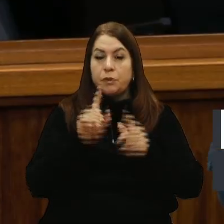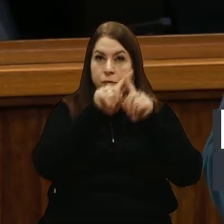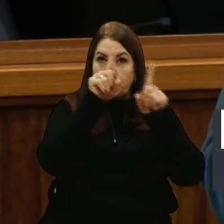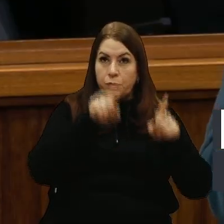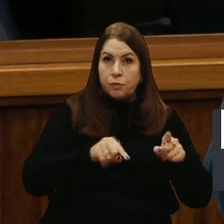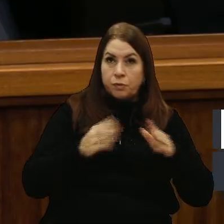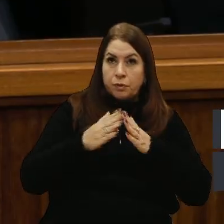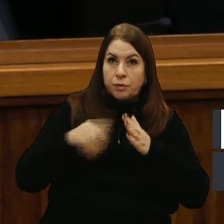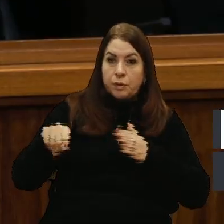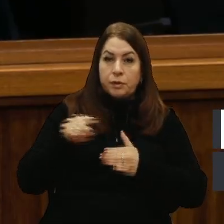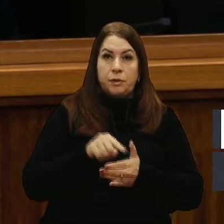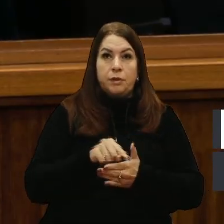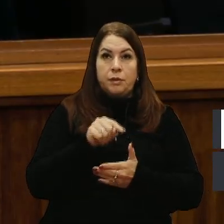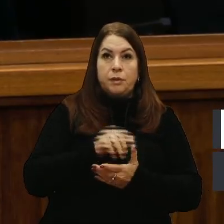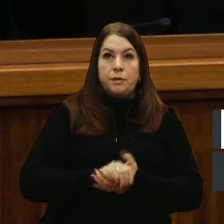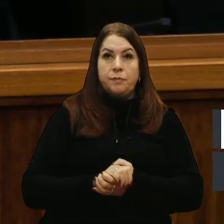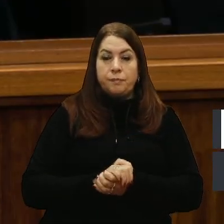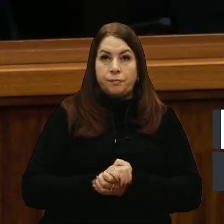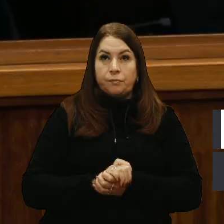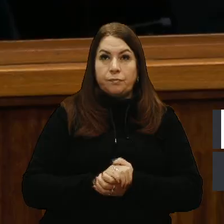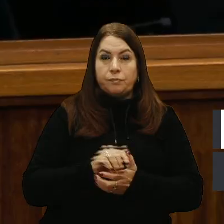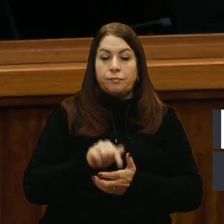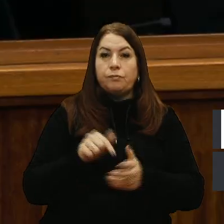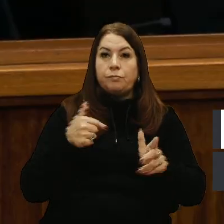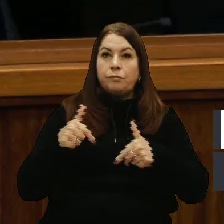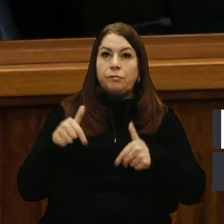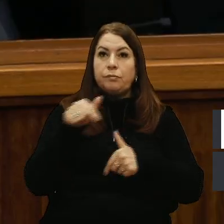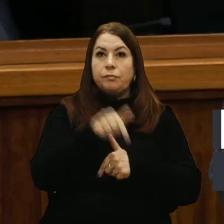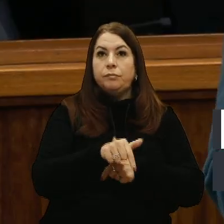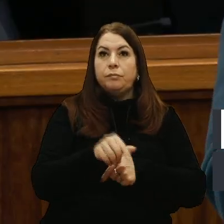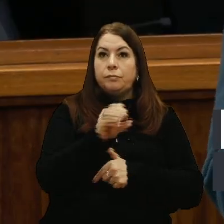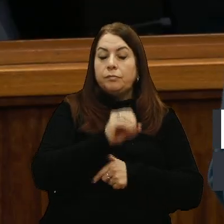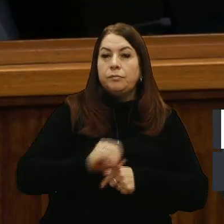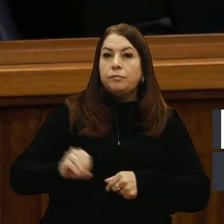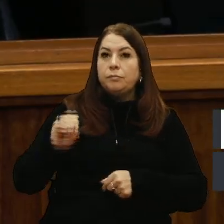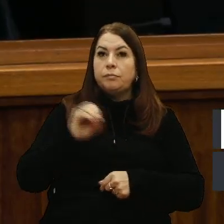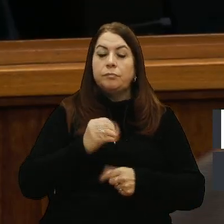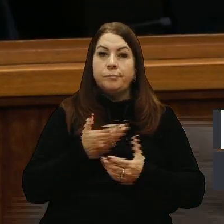dessa casa que estão e fizeram um trabalho excelente